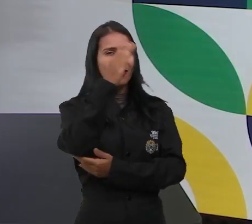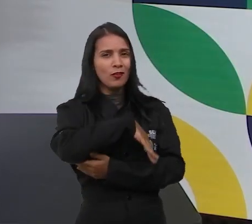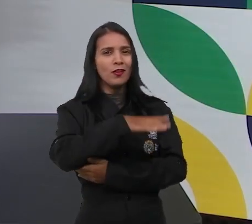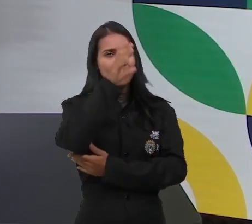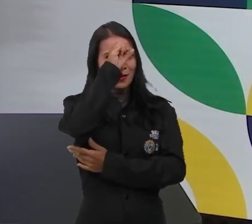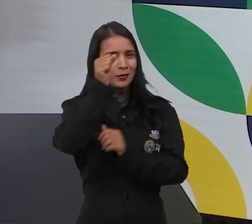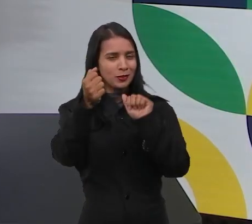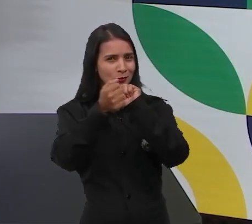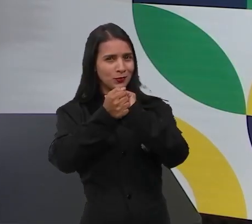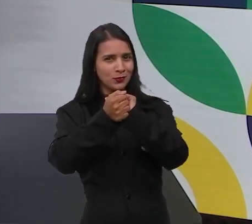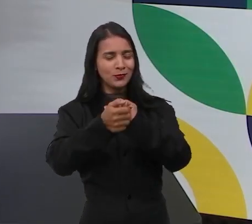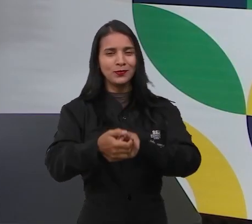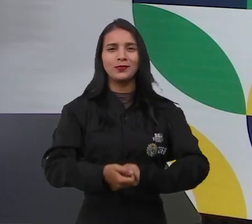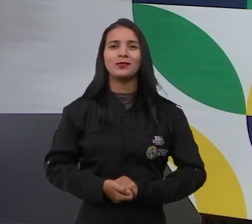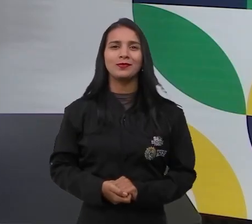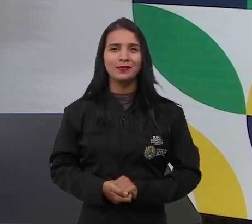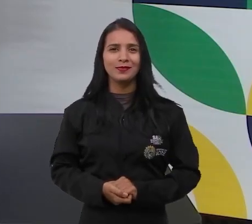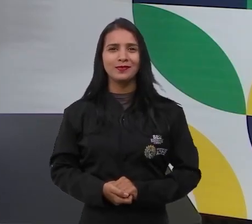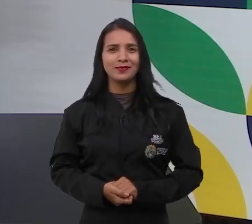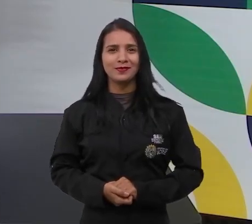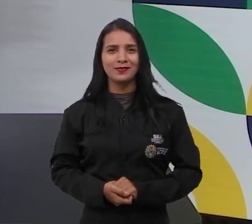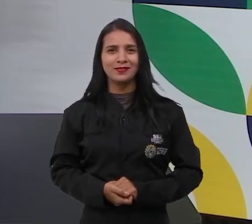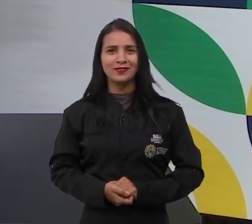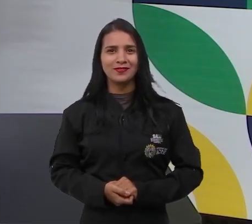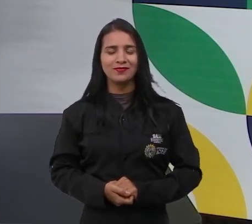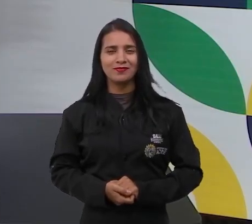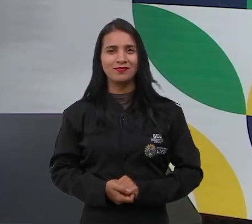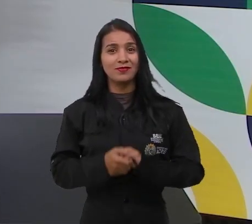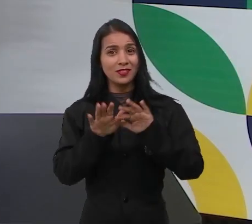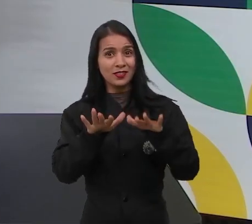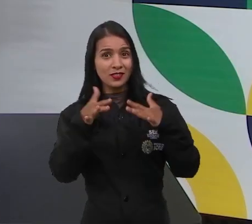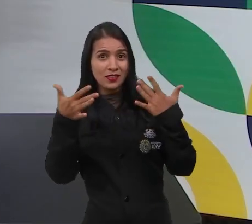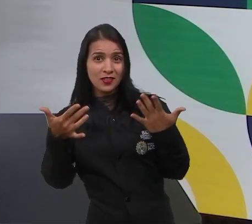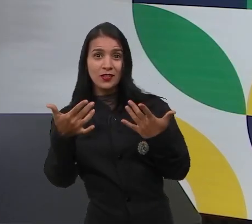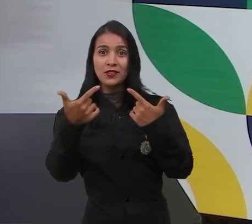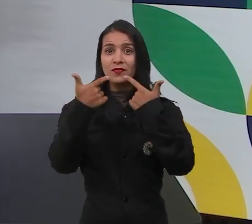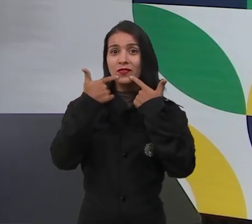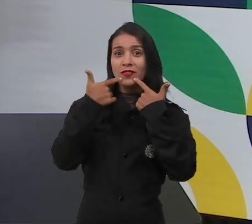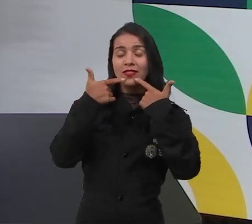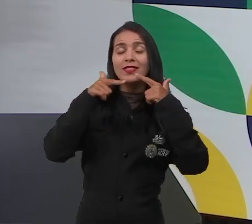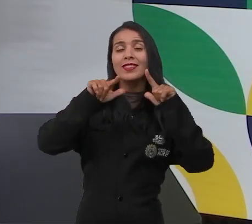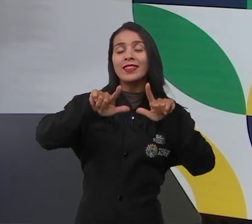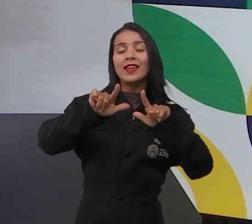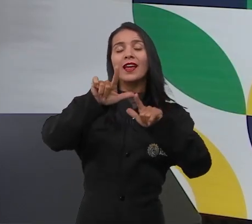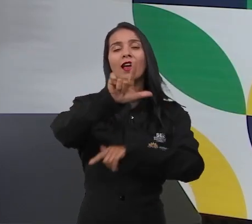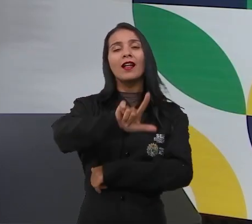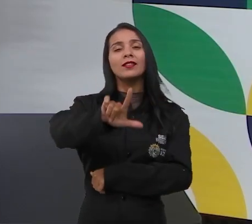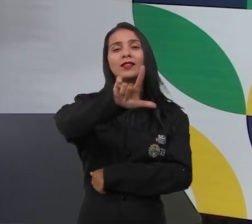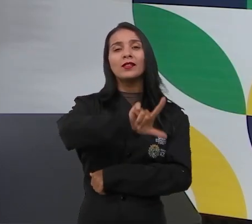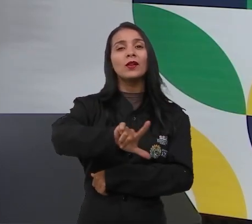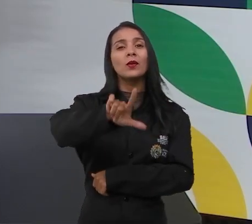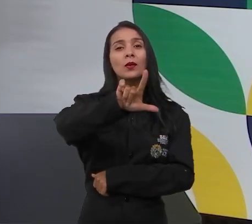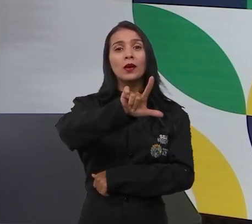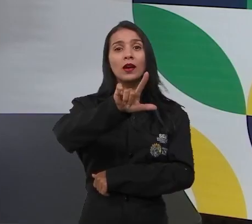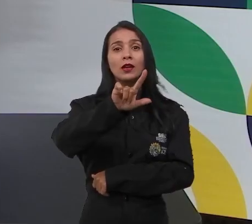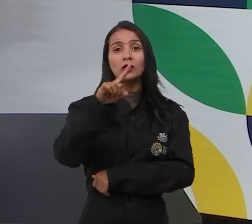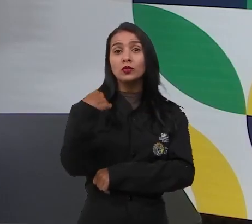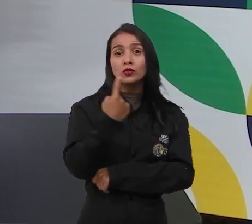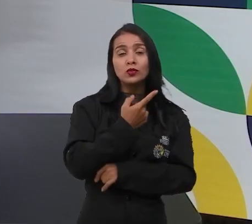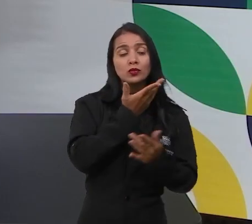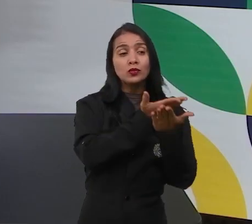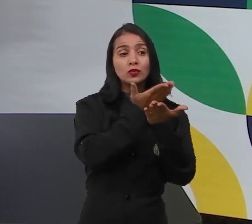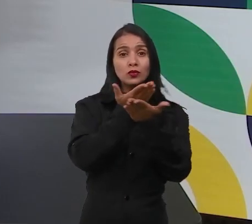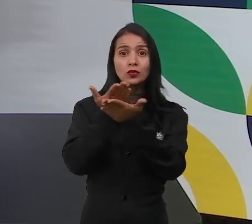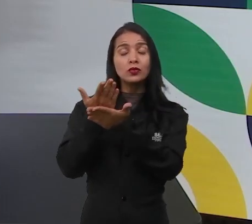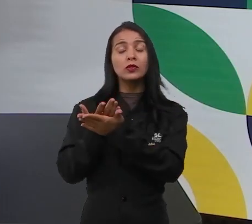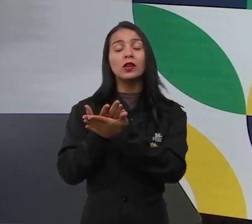aprender. Então, pessoal, a linguagem figurada, a gente estuda ela, né, eu digo a